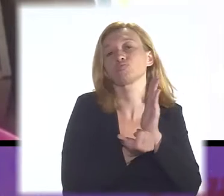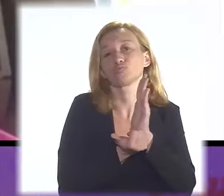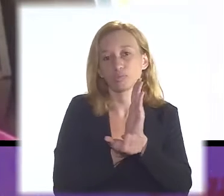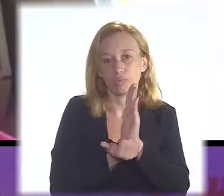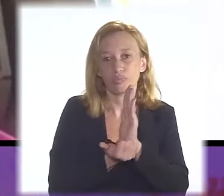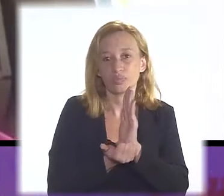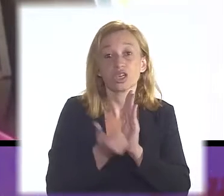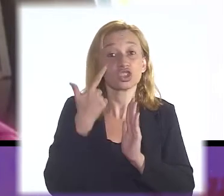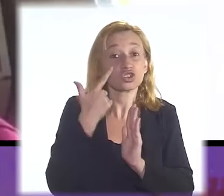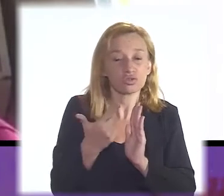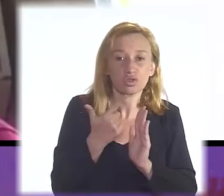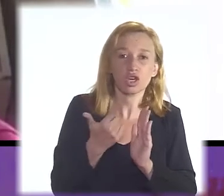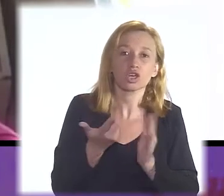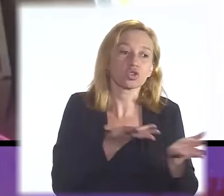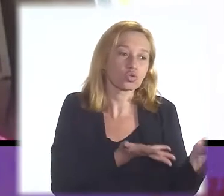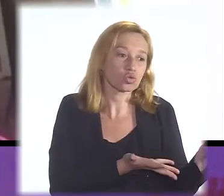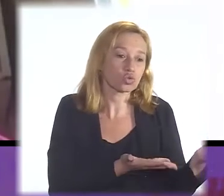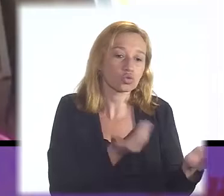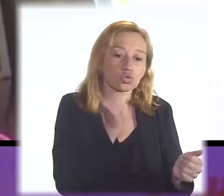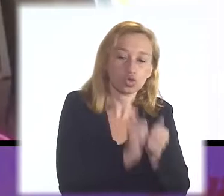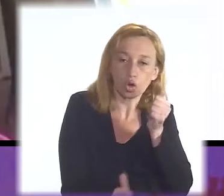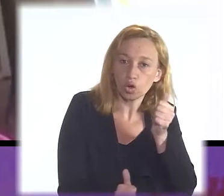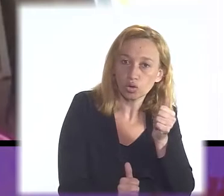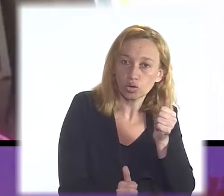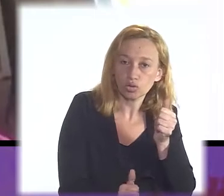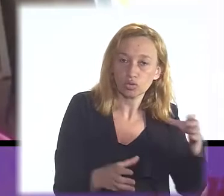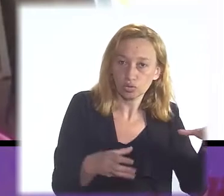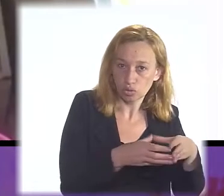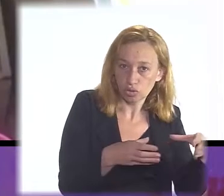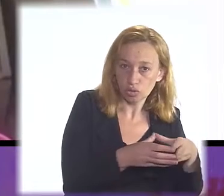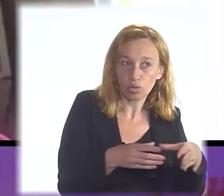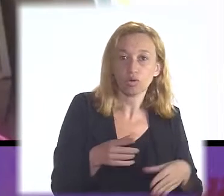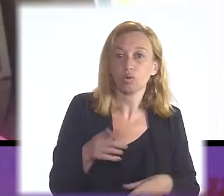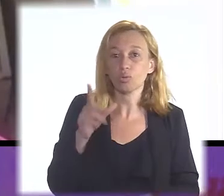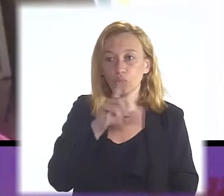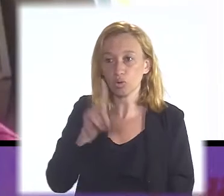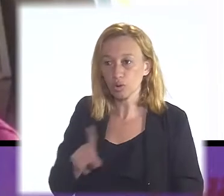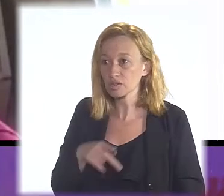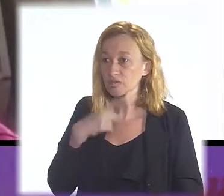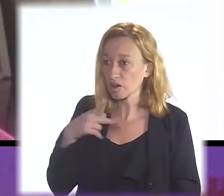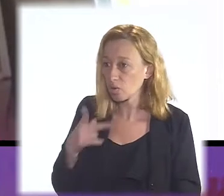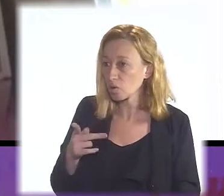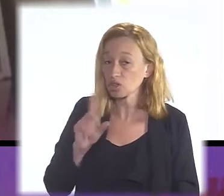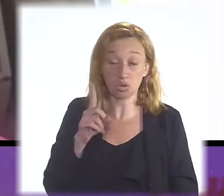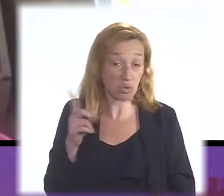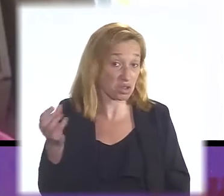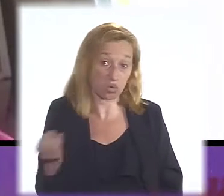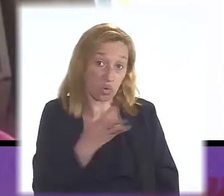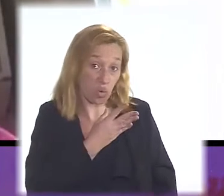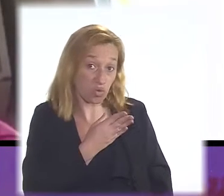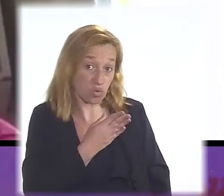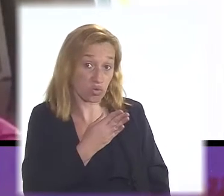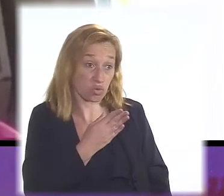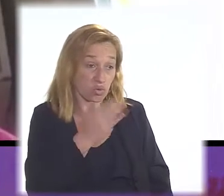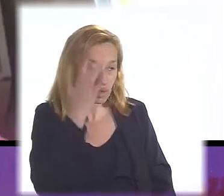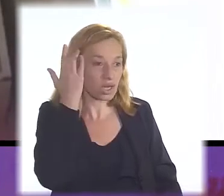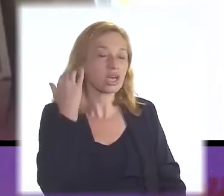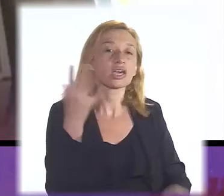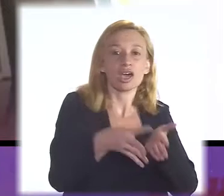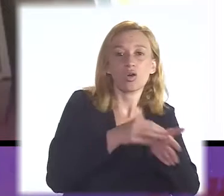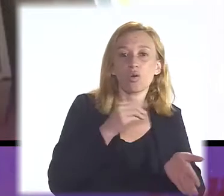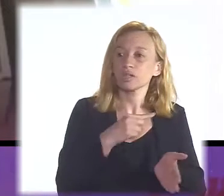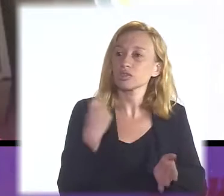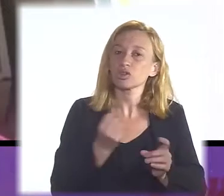de ouro. Então, a gente vê nos jogos de futebol, que, como muito bem colocou o Luiz Ribeiro, que não é novidade, é um reflexo da